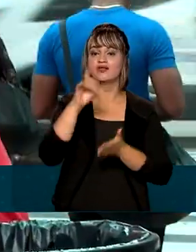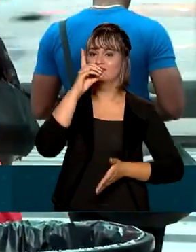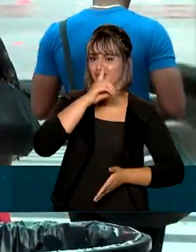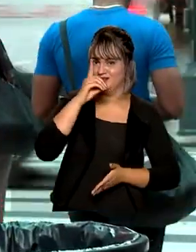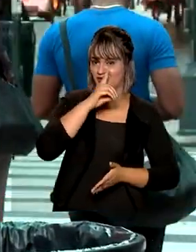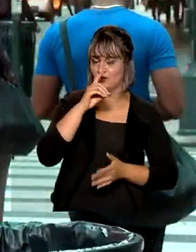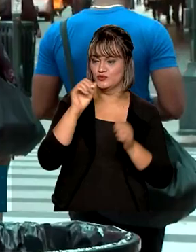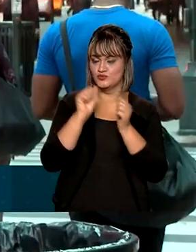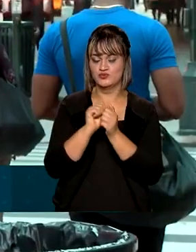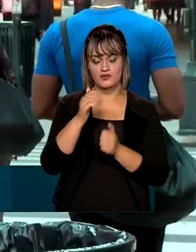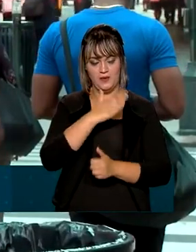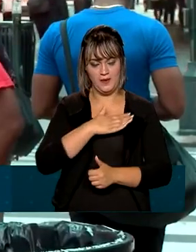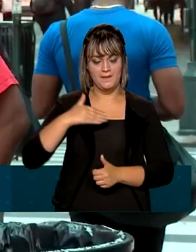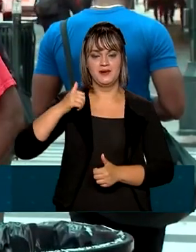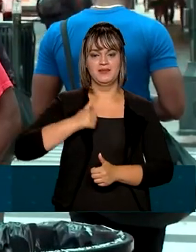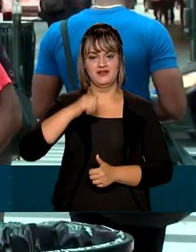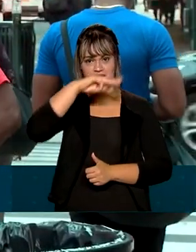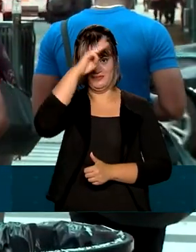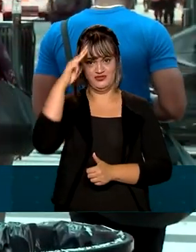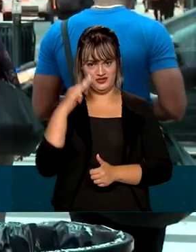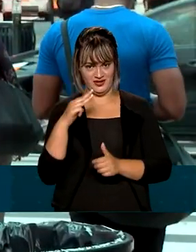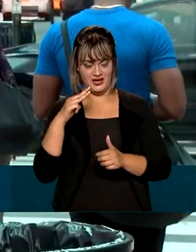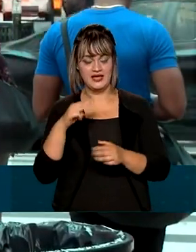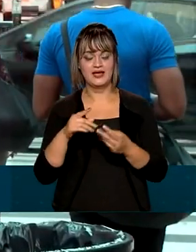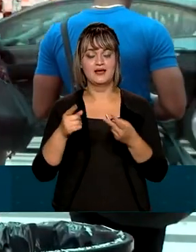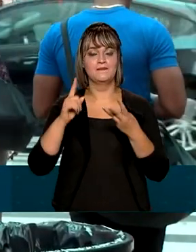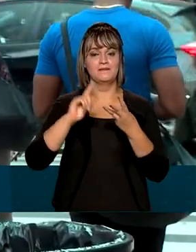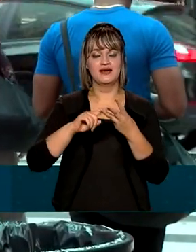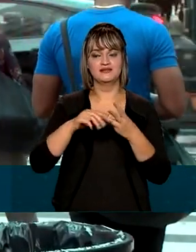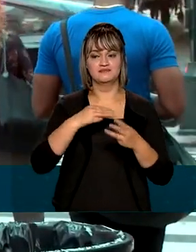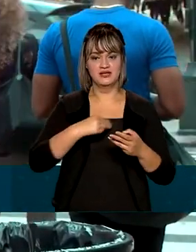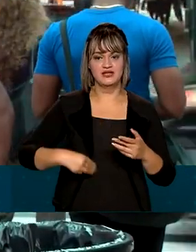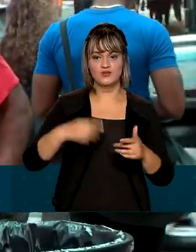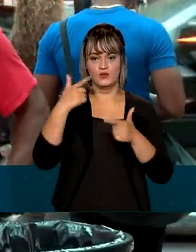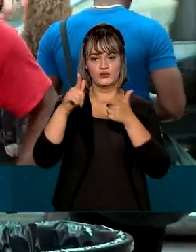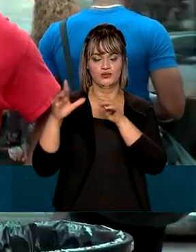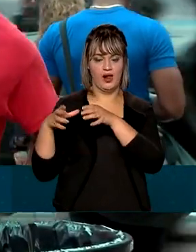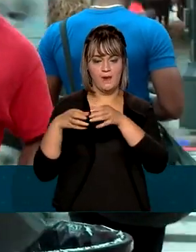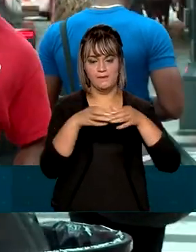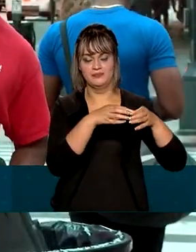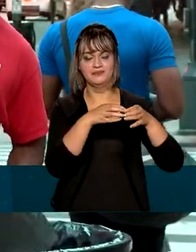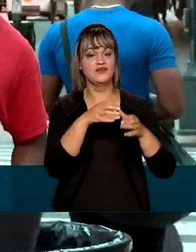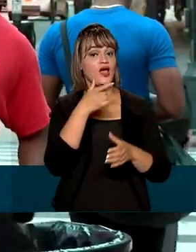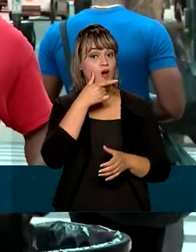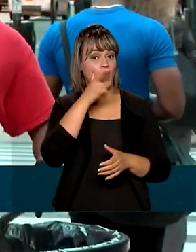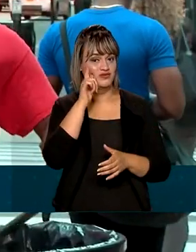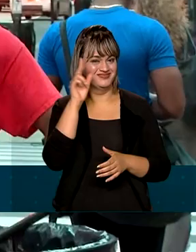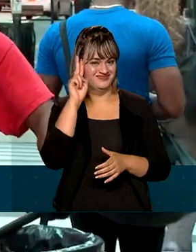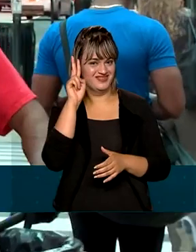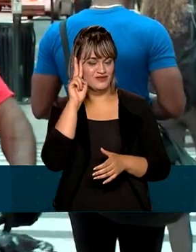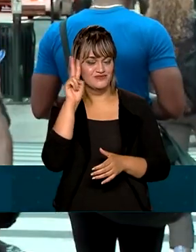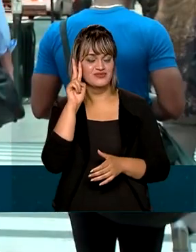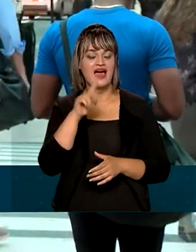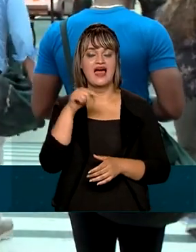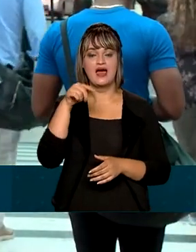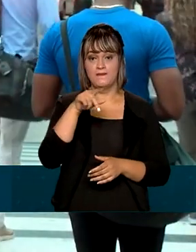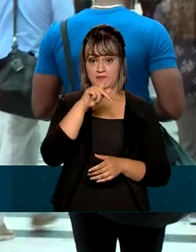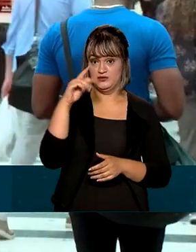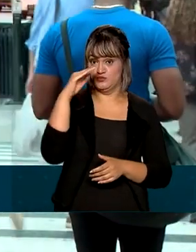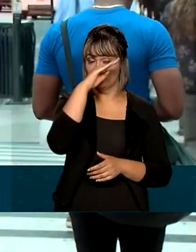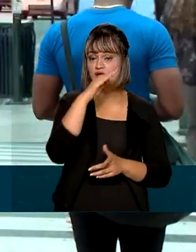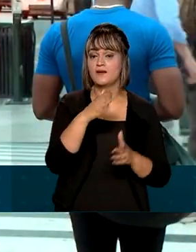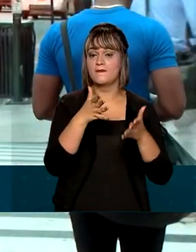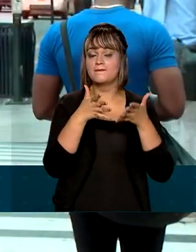acompanhado da primeira dama Michelle bolsonaro e também de ministros E ontem na segunda-feira ele participou